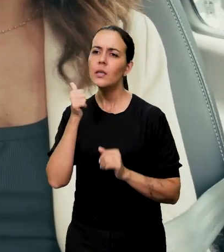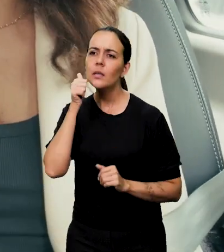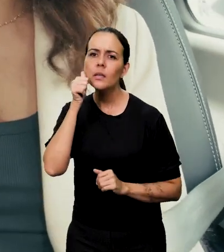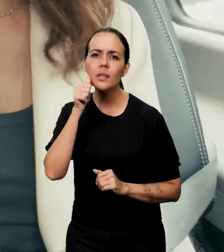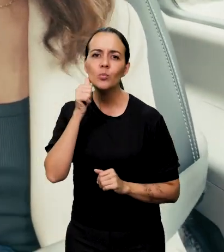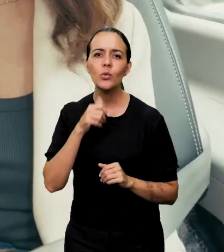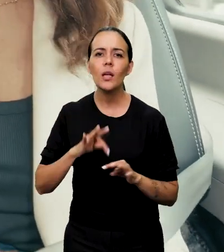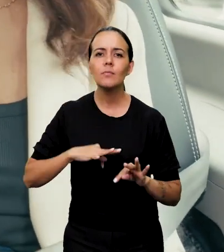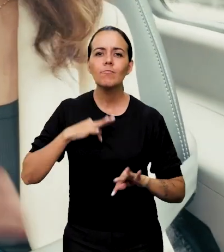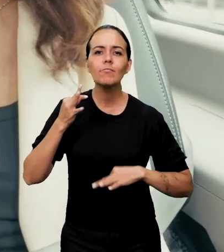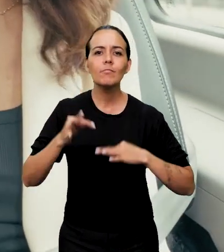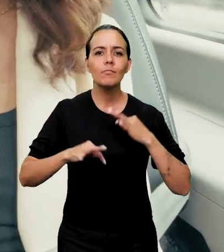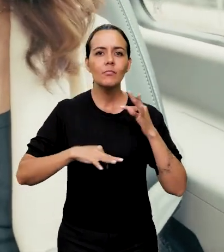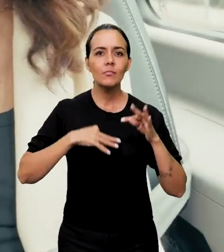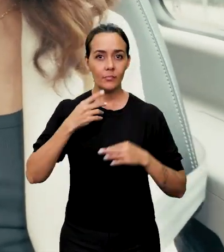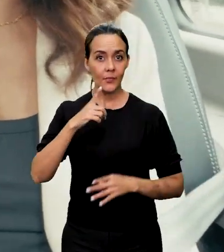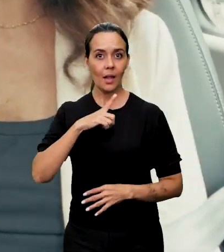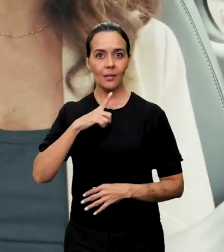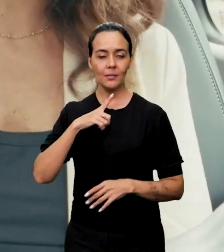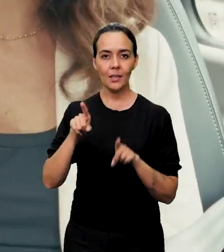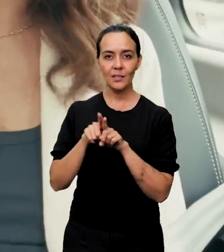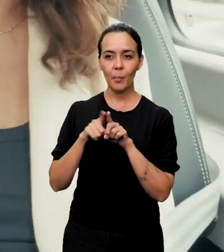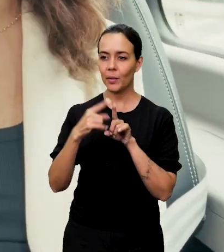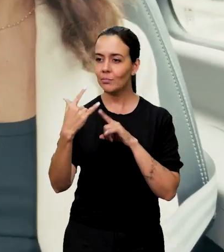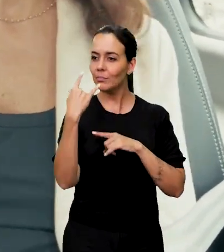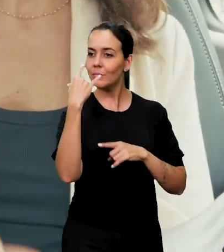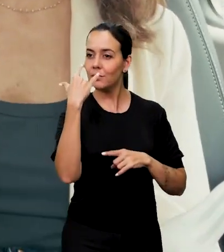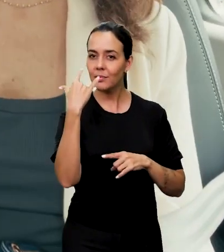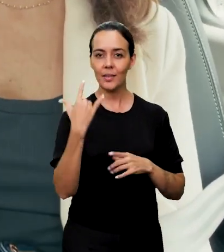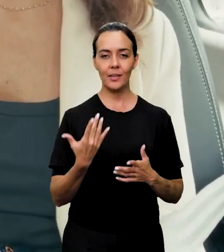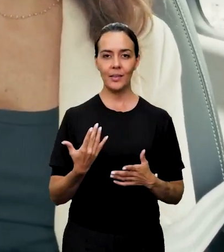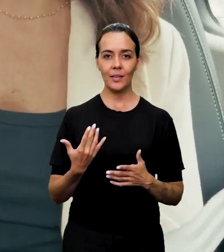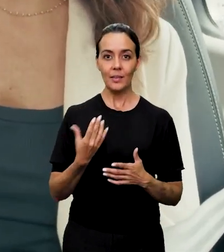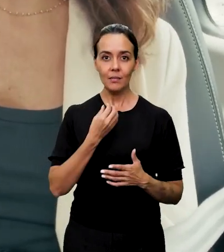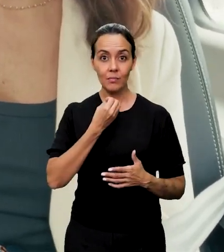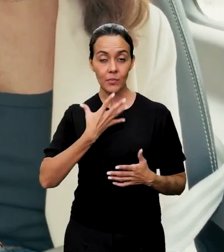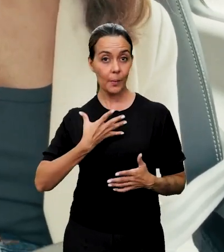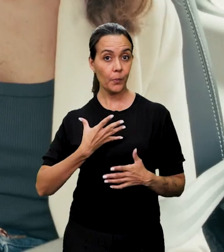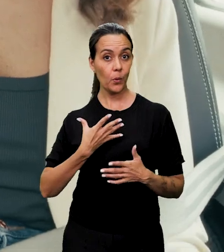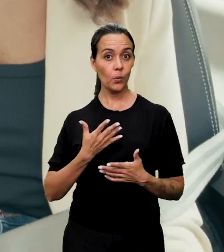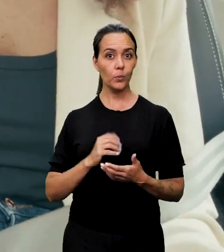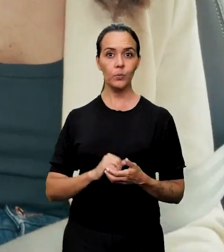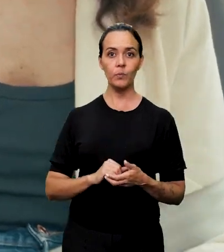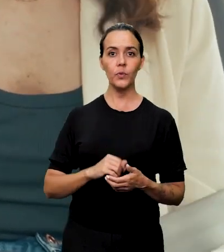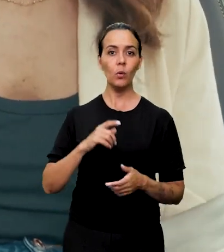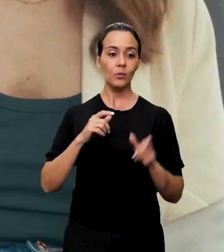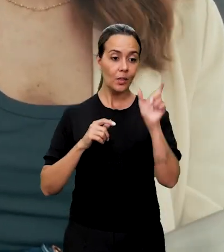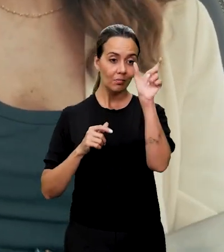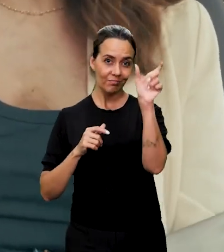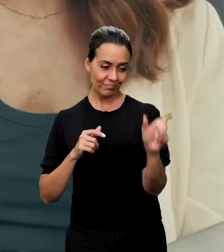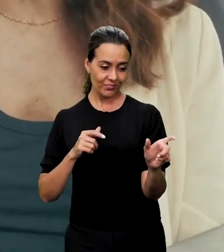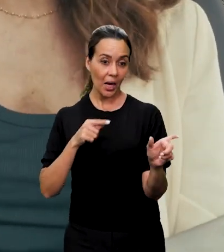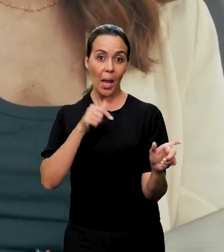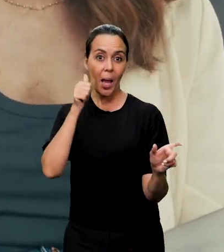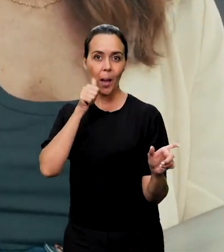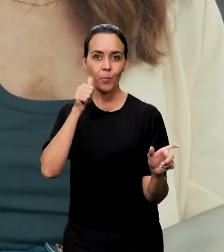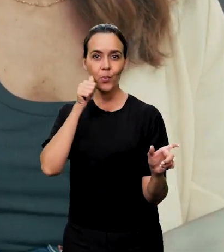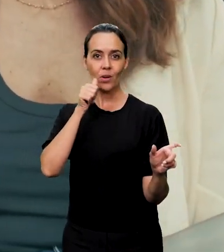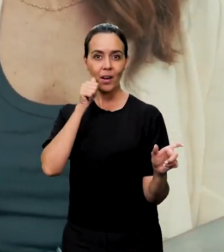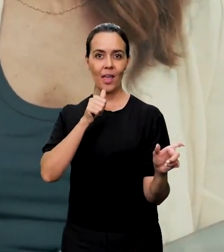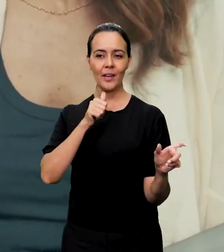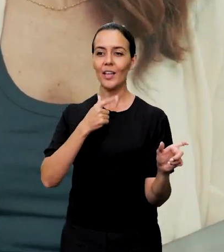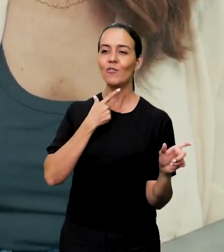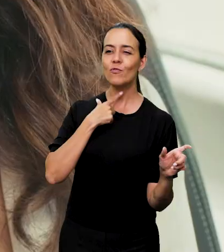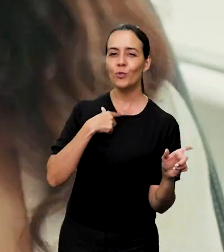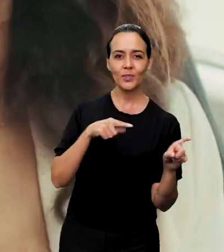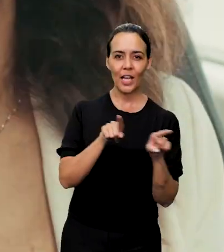as mulheres também, que se preocupam também com o desejo feminino e não só colocam as mulheres como sujeito e não só objeto,